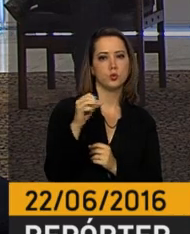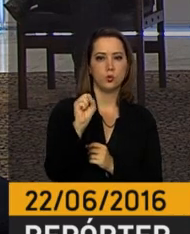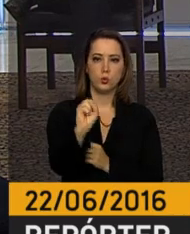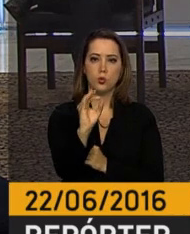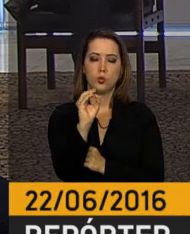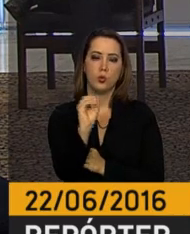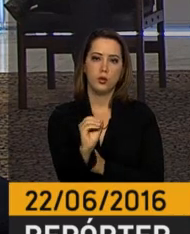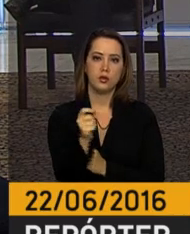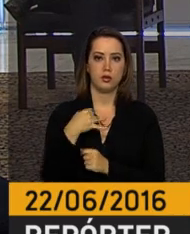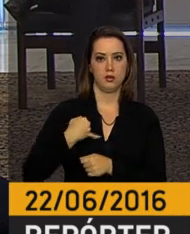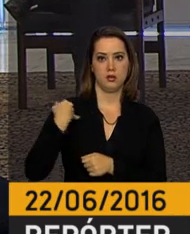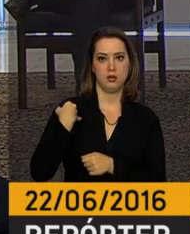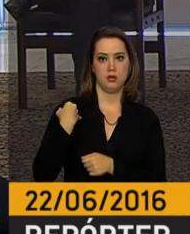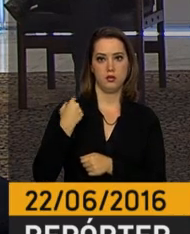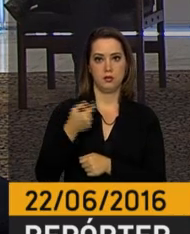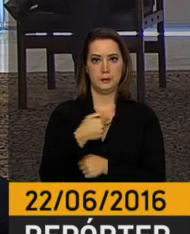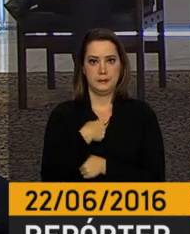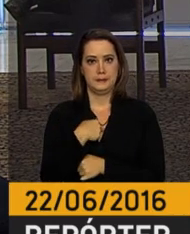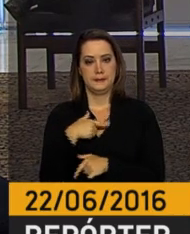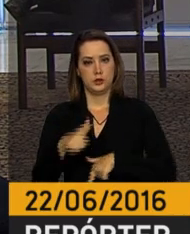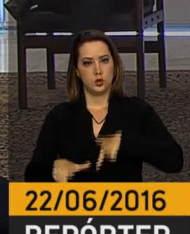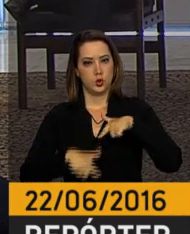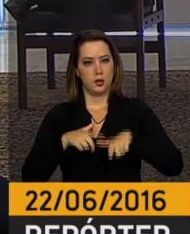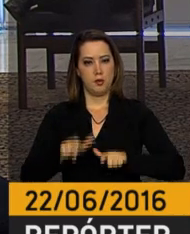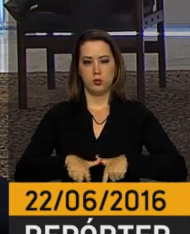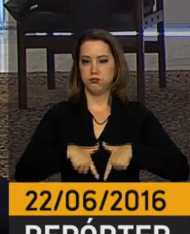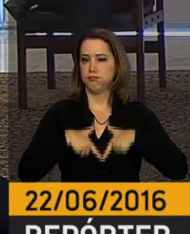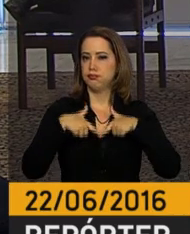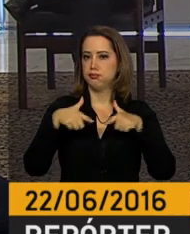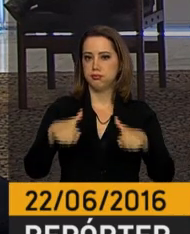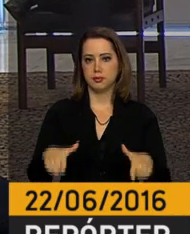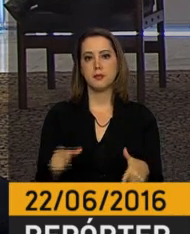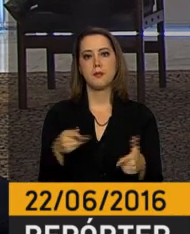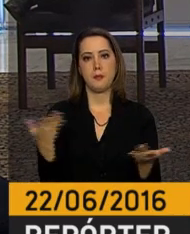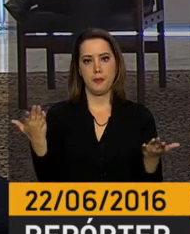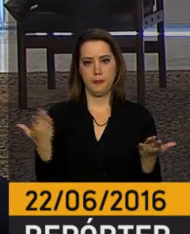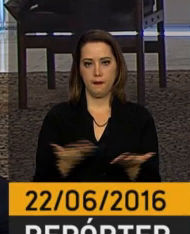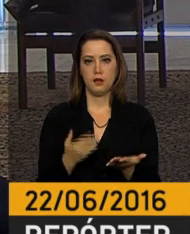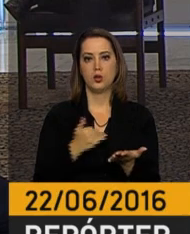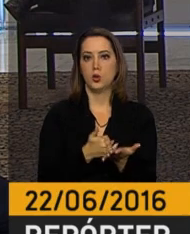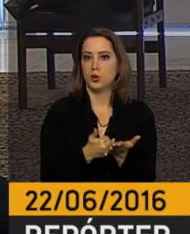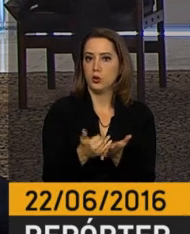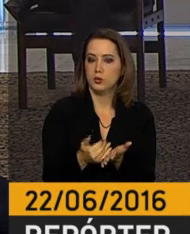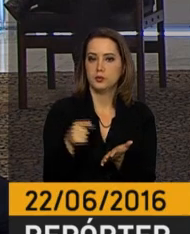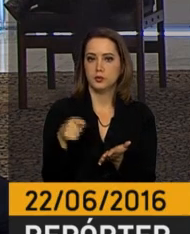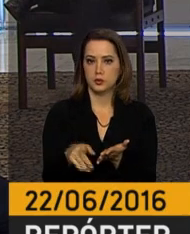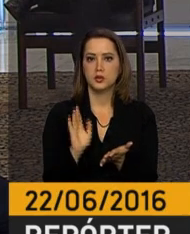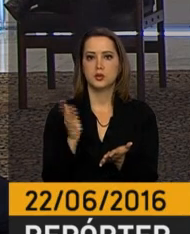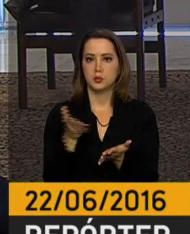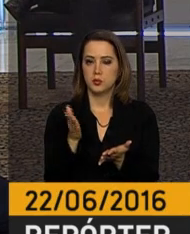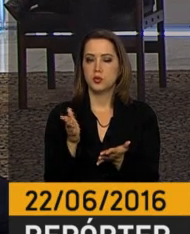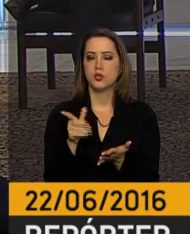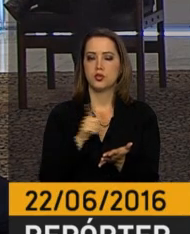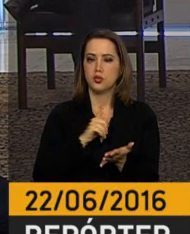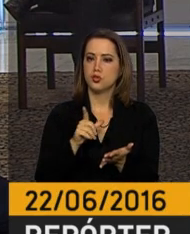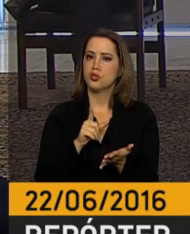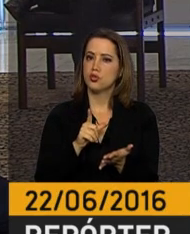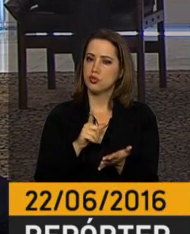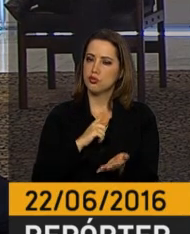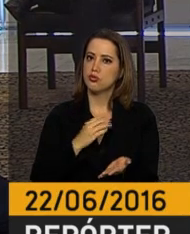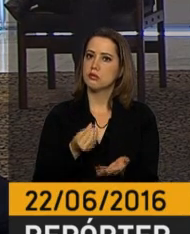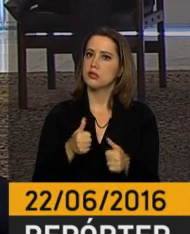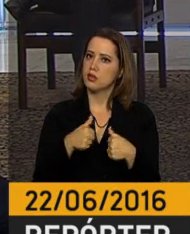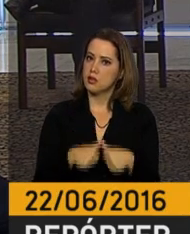né a tarefa é ingente e grandiosa presidente ela começa agora porque nós já vivemos o mundo do Futuro o mundo do